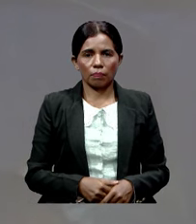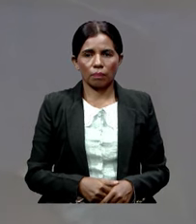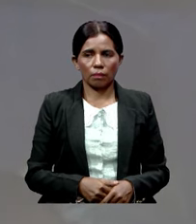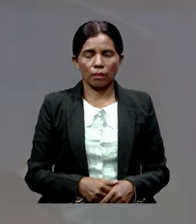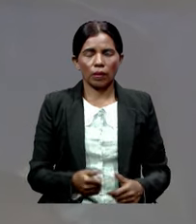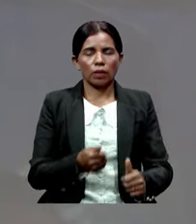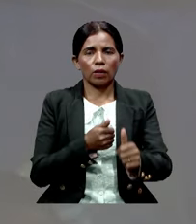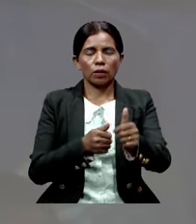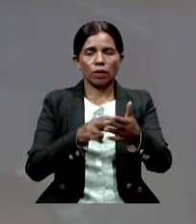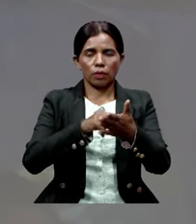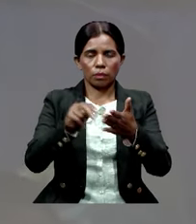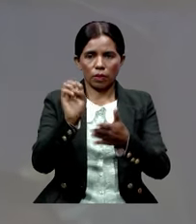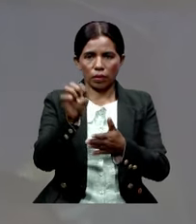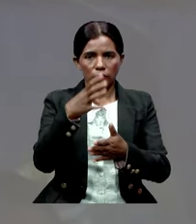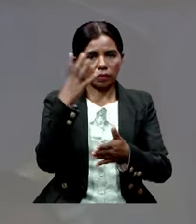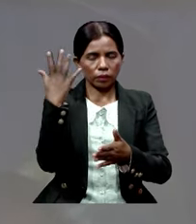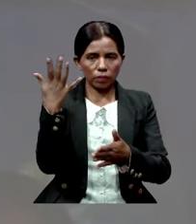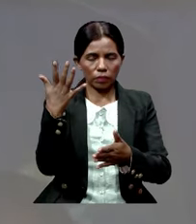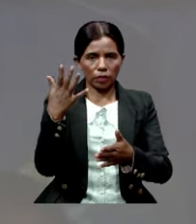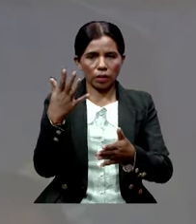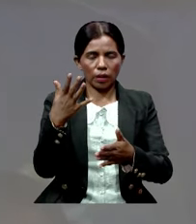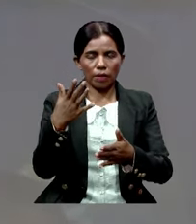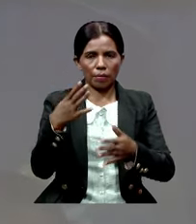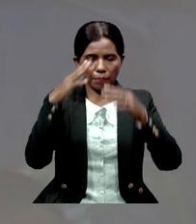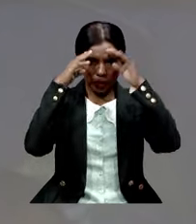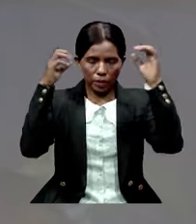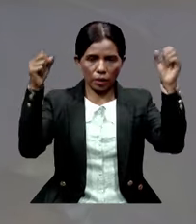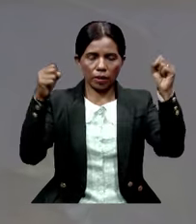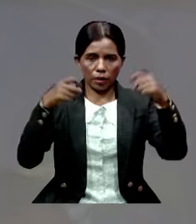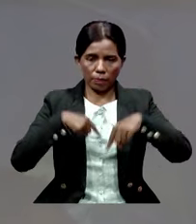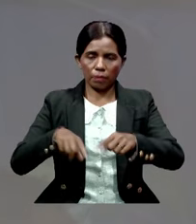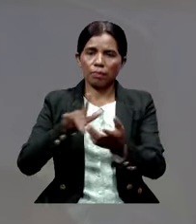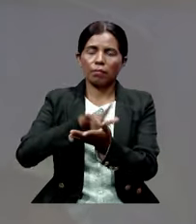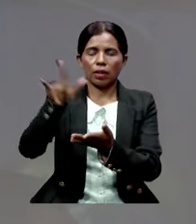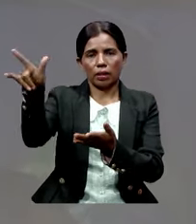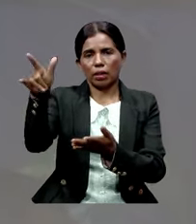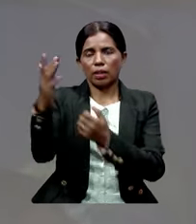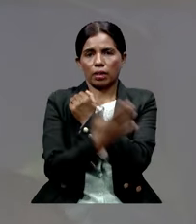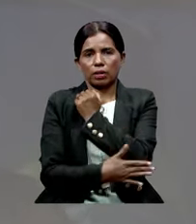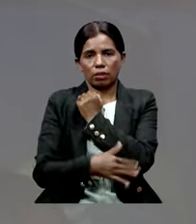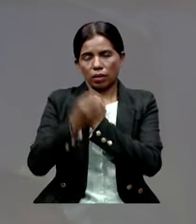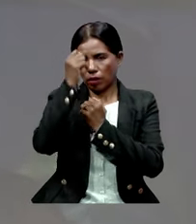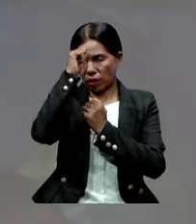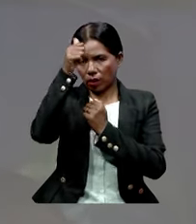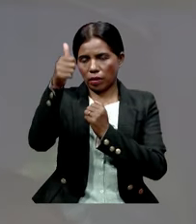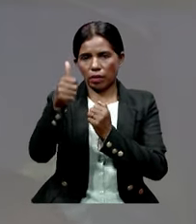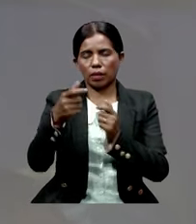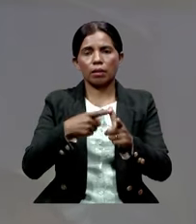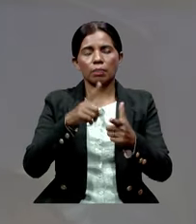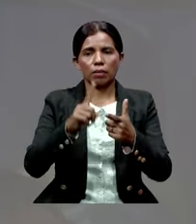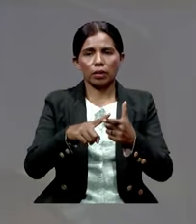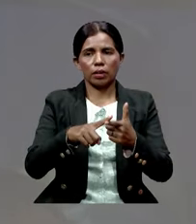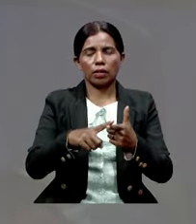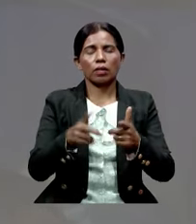Pedido número 15, né? Visita privada, não bate, não? E depois decisão do irmão, consentimento do irmão, né, quando a